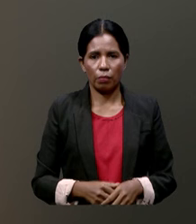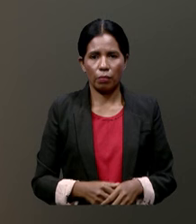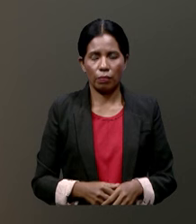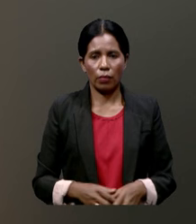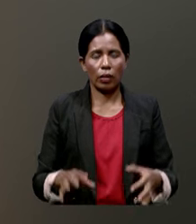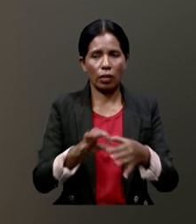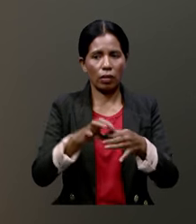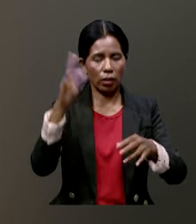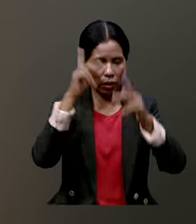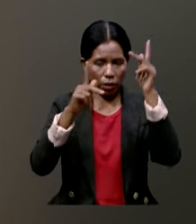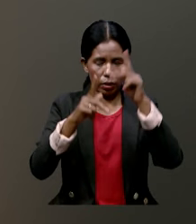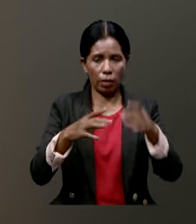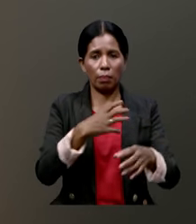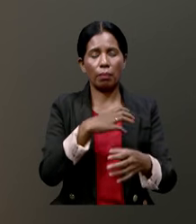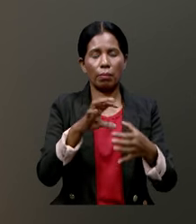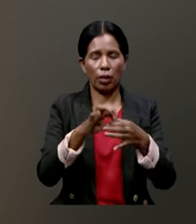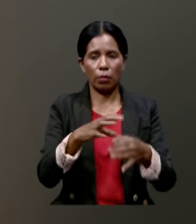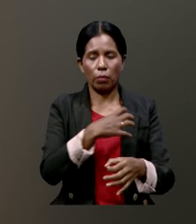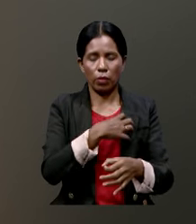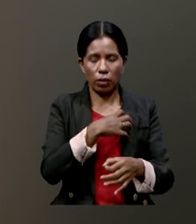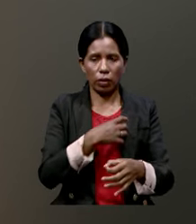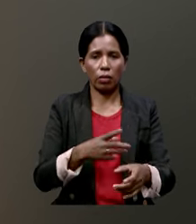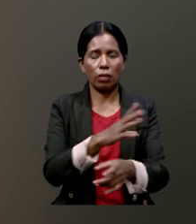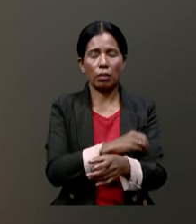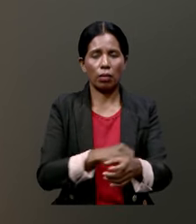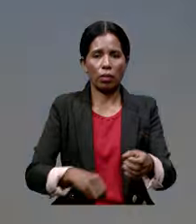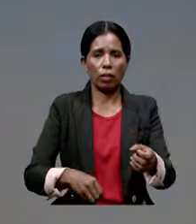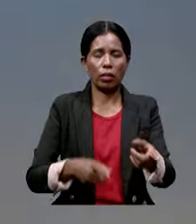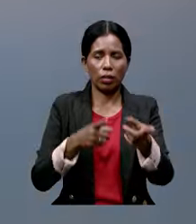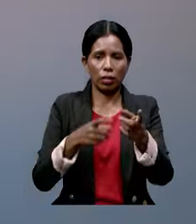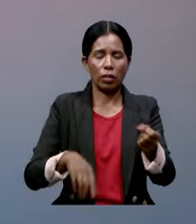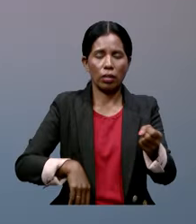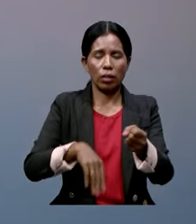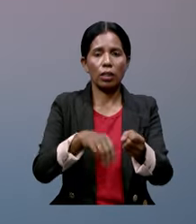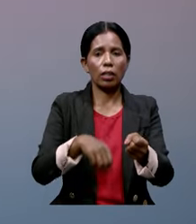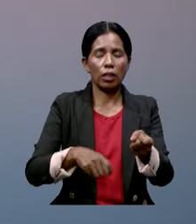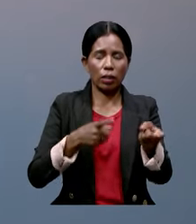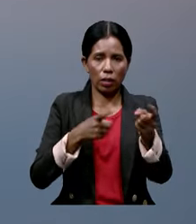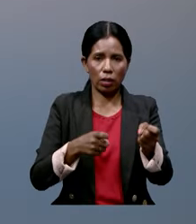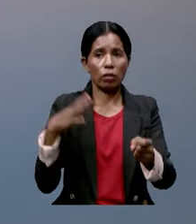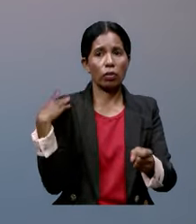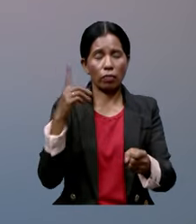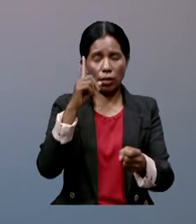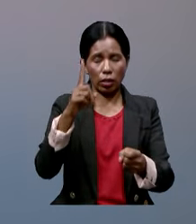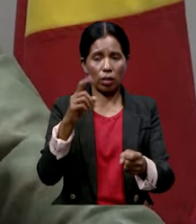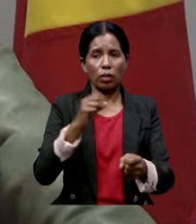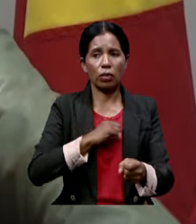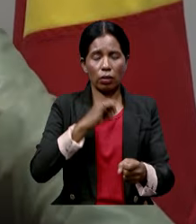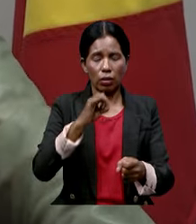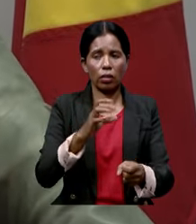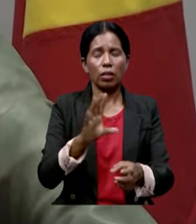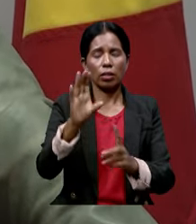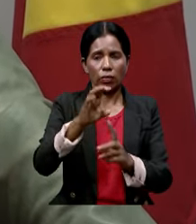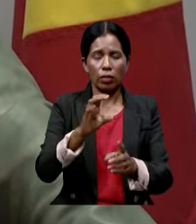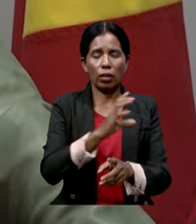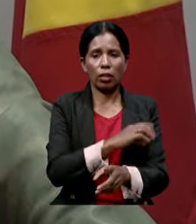Ligado ao caso, membro do Polícia Serviço Secreto, nebe suspeitado, tiro jovem Ida Iha Kovalima, se festado russo para diretor SNI,